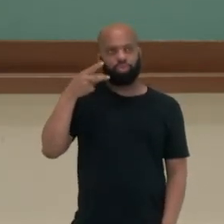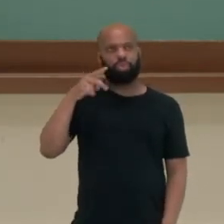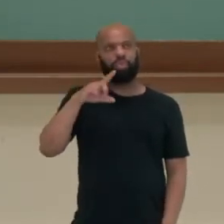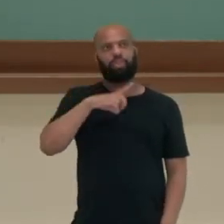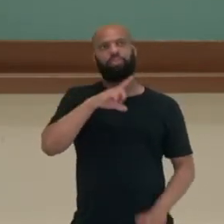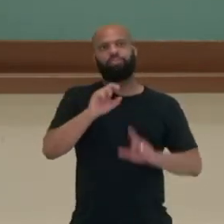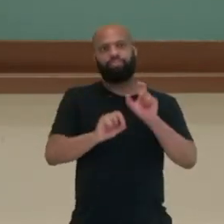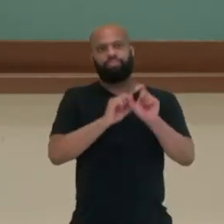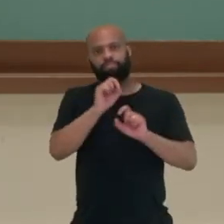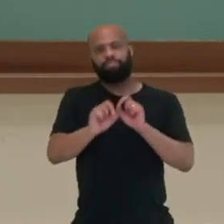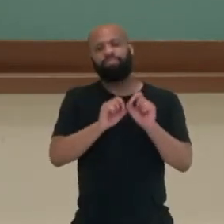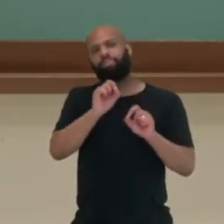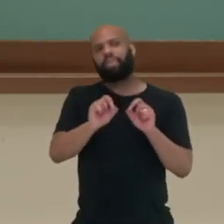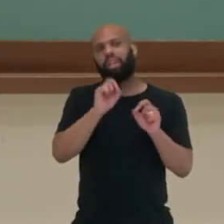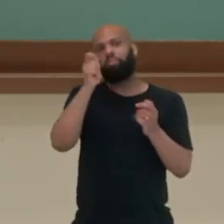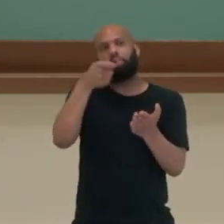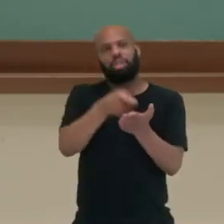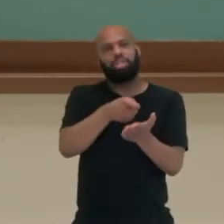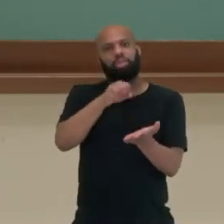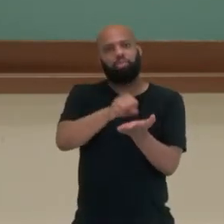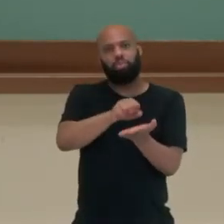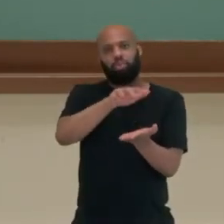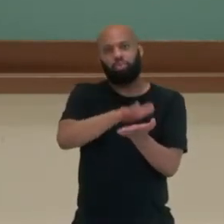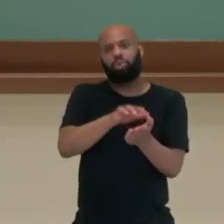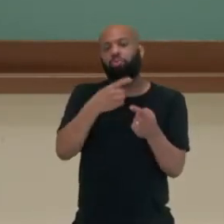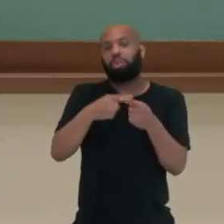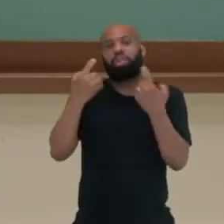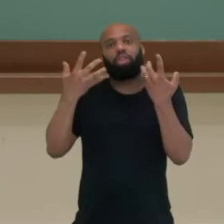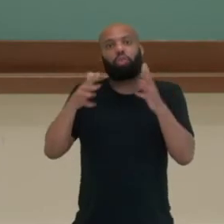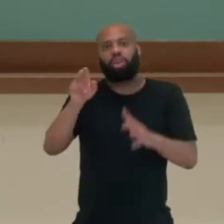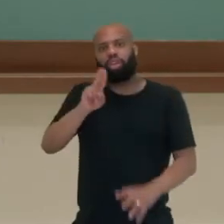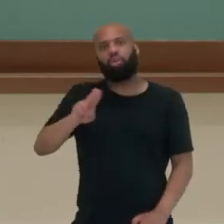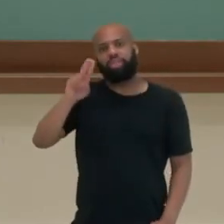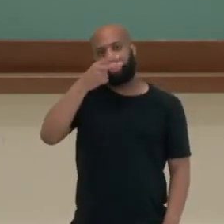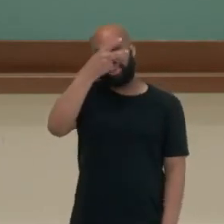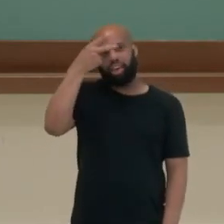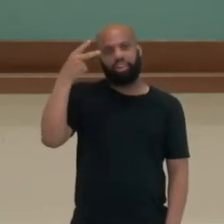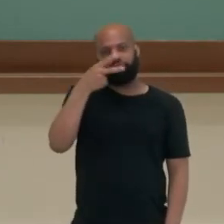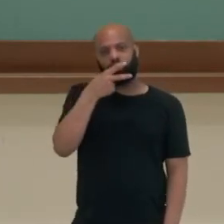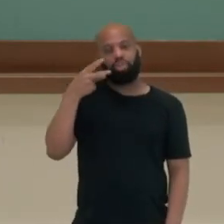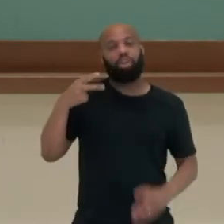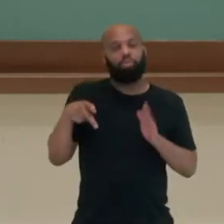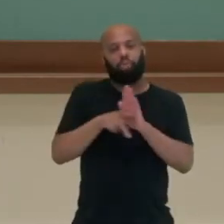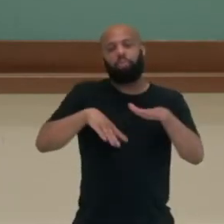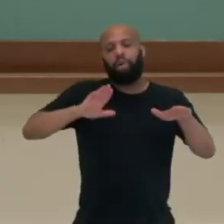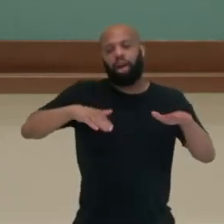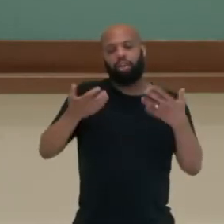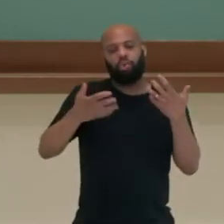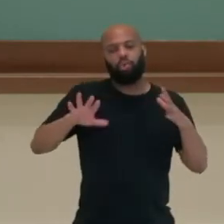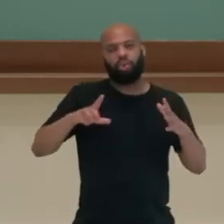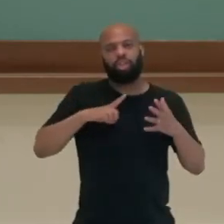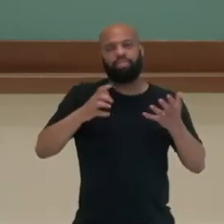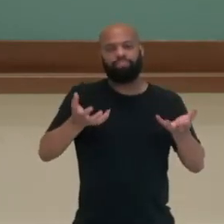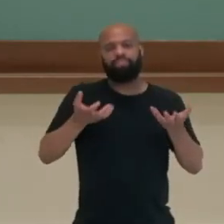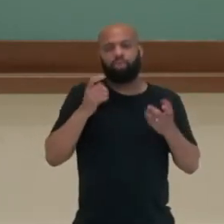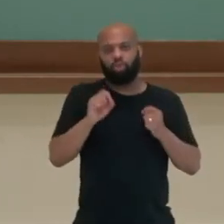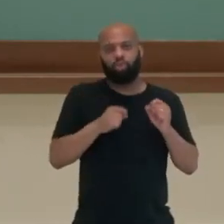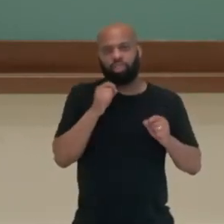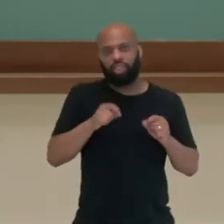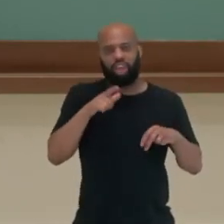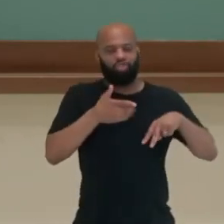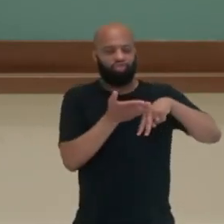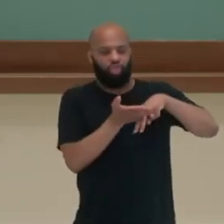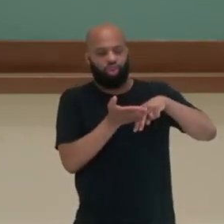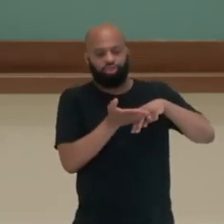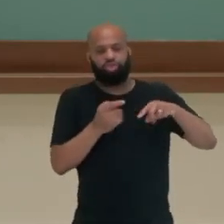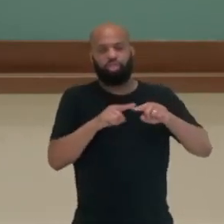punidas, tem que pagar um valor, então isso não, né, causa uma outra discussão e fica aí para vocês discutirem com os professores de vocês, o